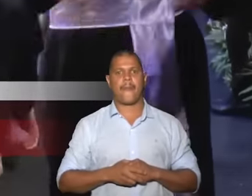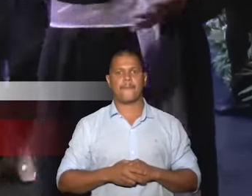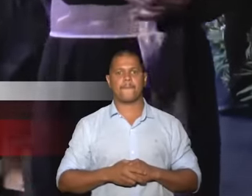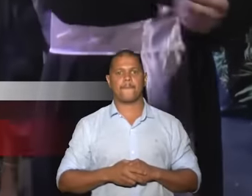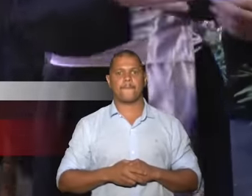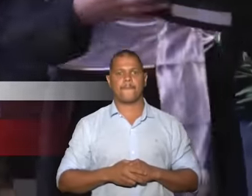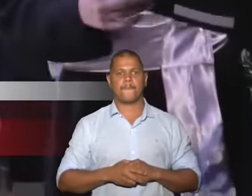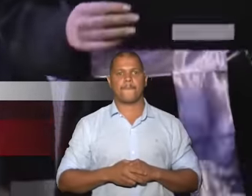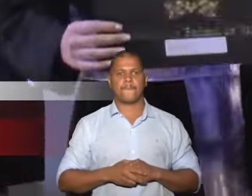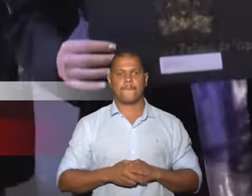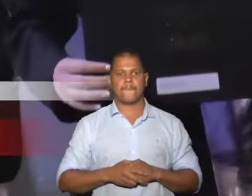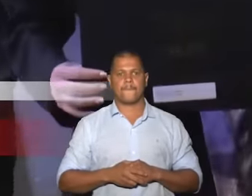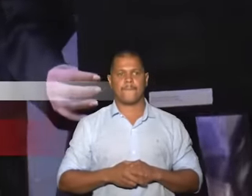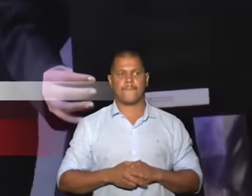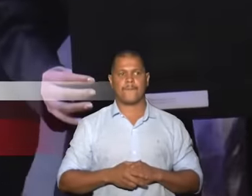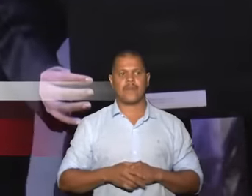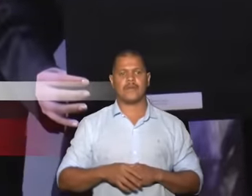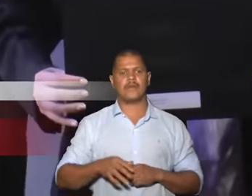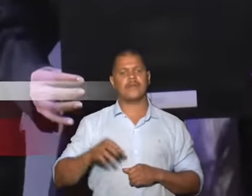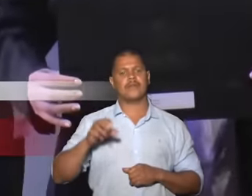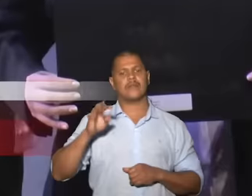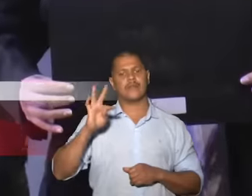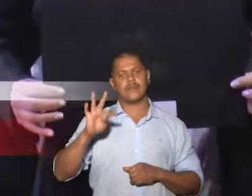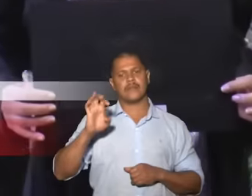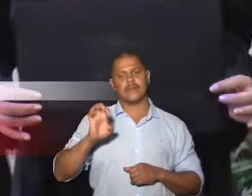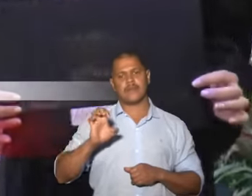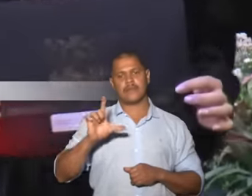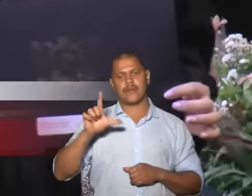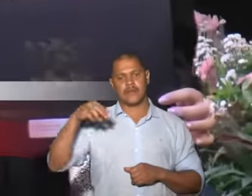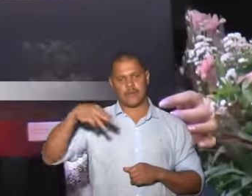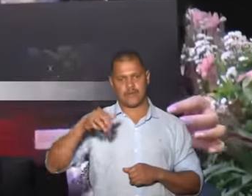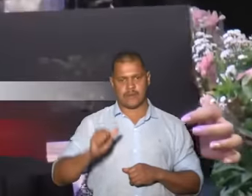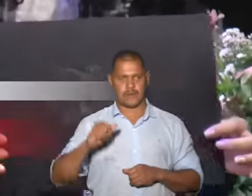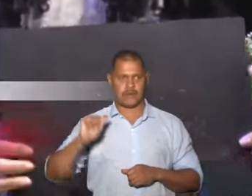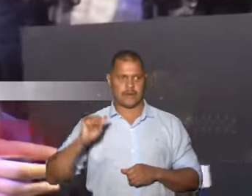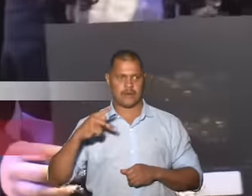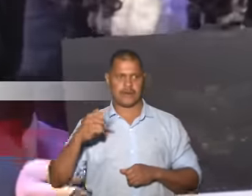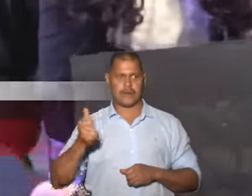Kelma Aparecida Saraiva Lopes.